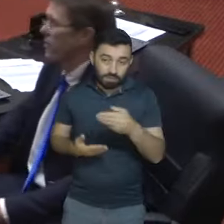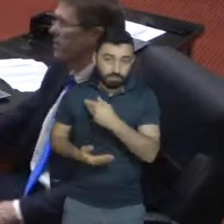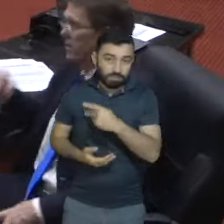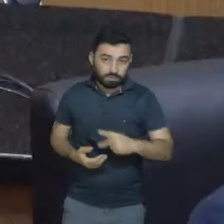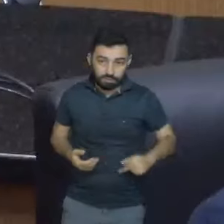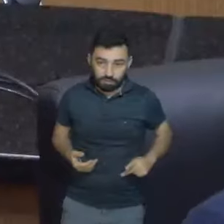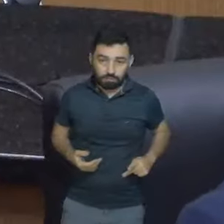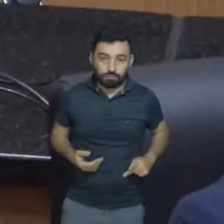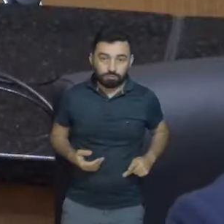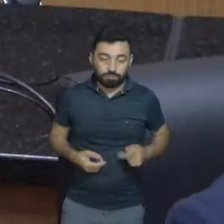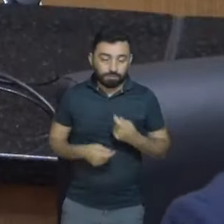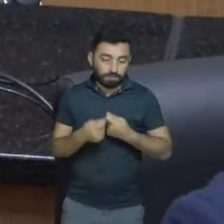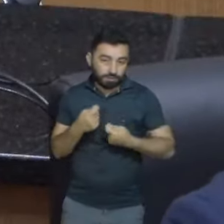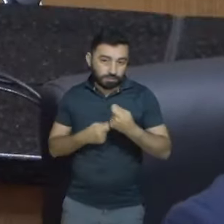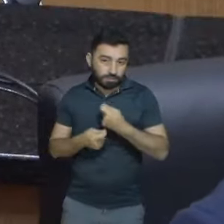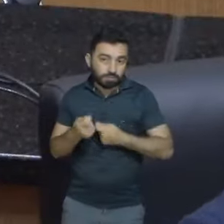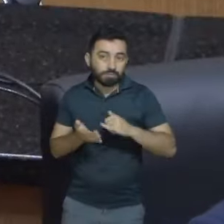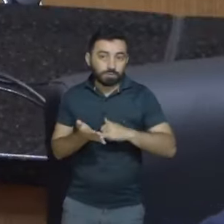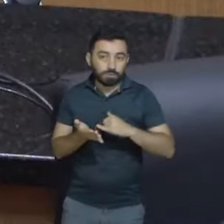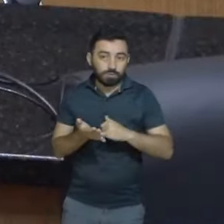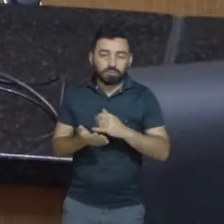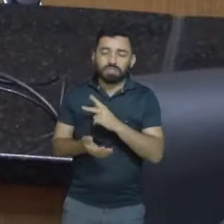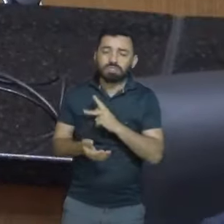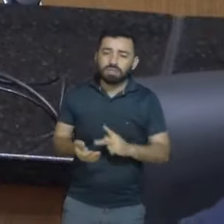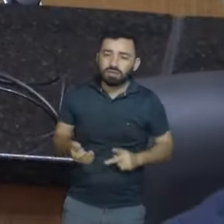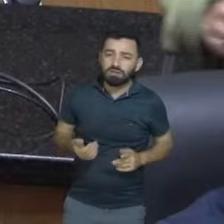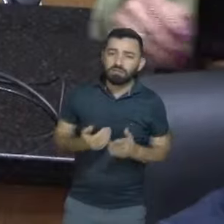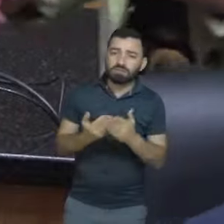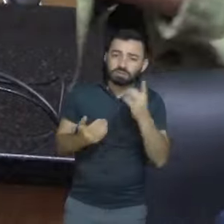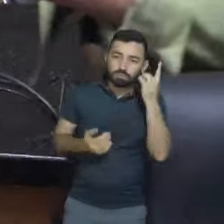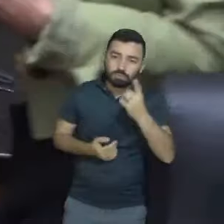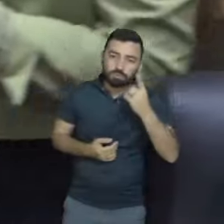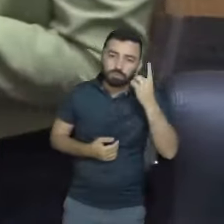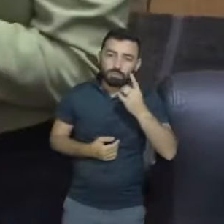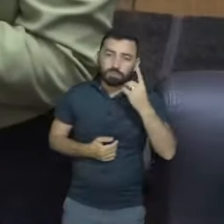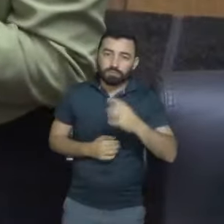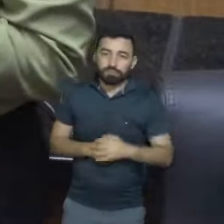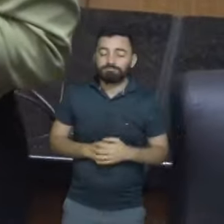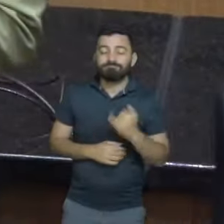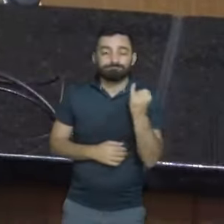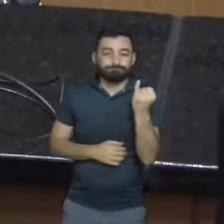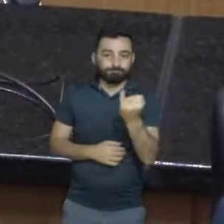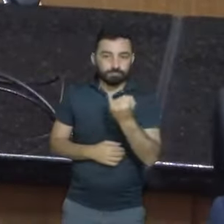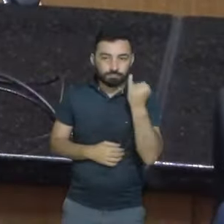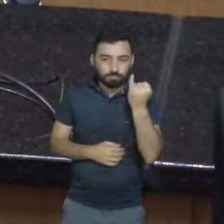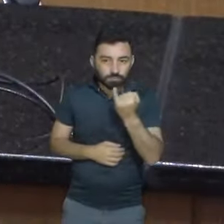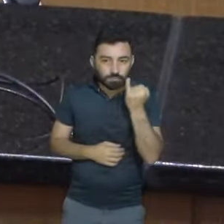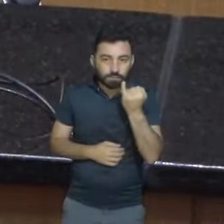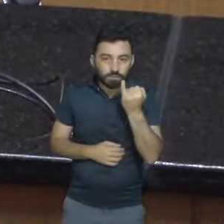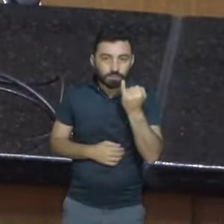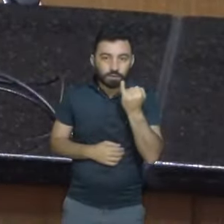Tributação. Senhor presidente, senhoras deputadas, senhores deputados, é importante ocuparmos